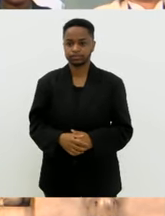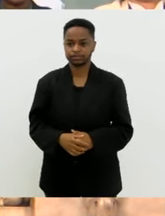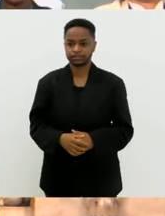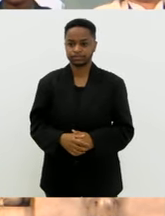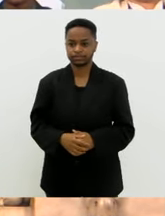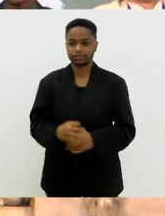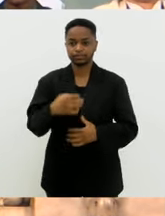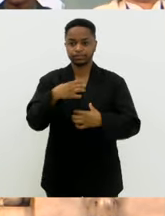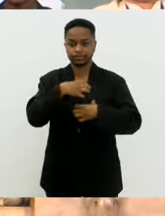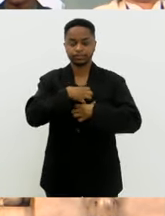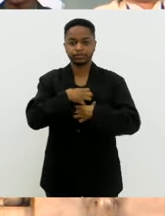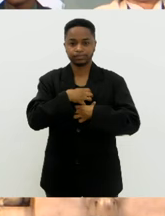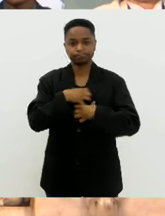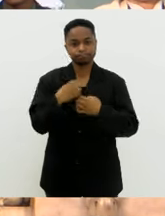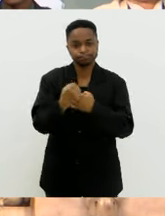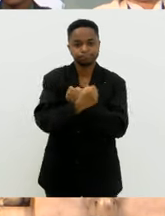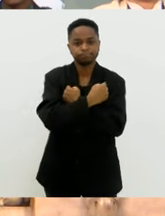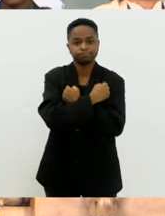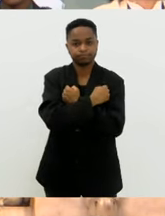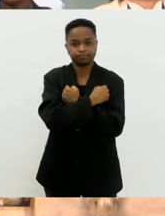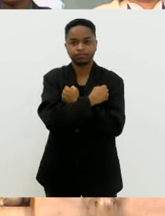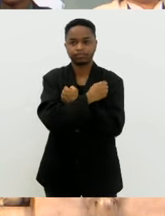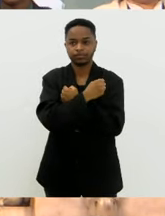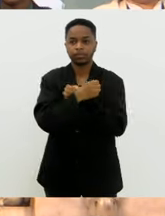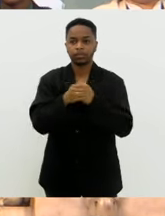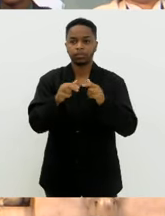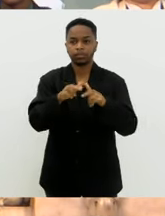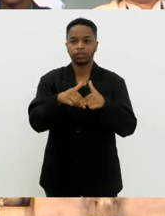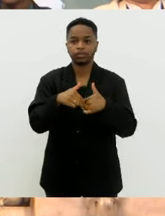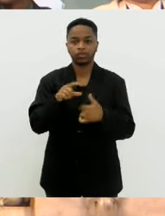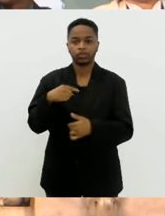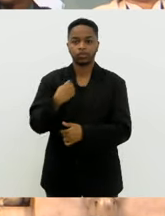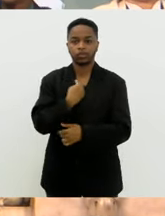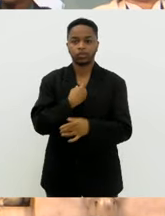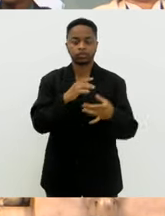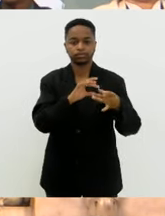Sintam-se devidamente abraçados por todos nós.